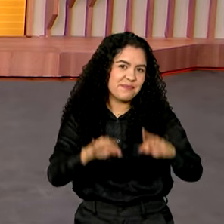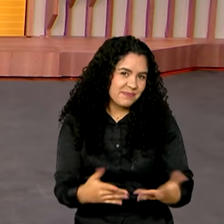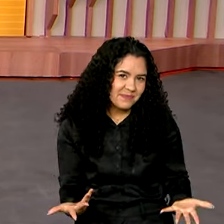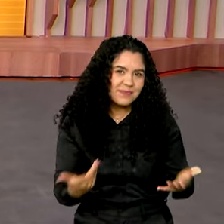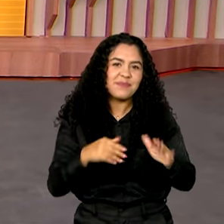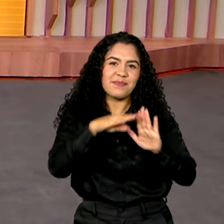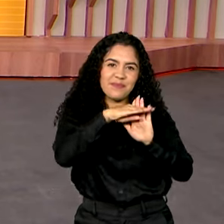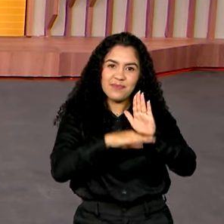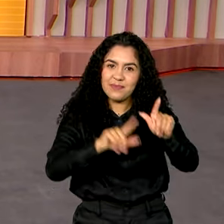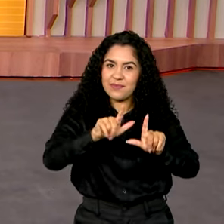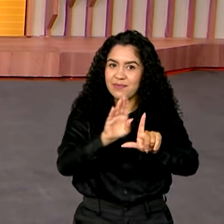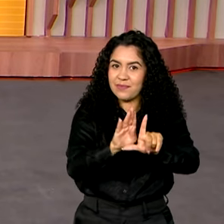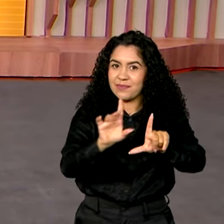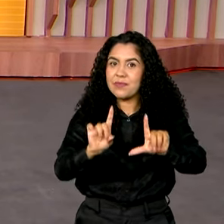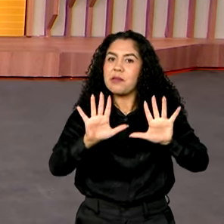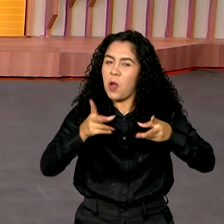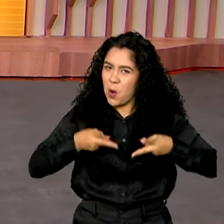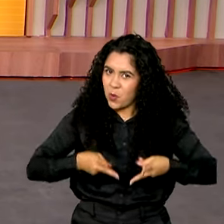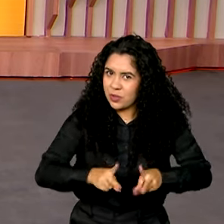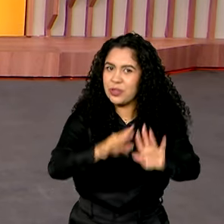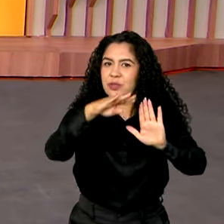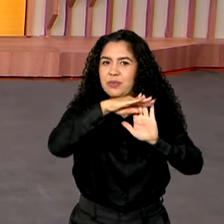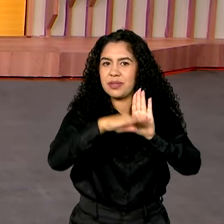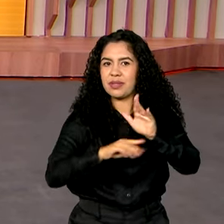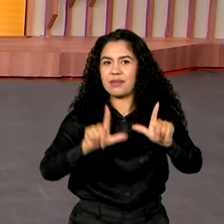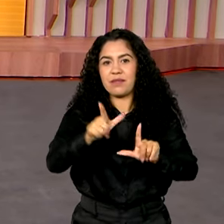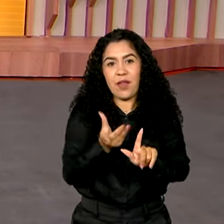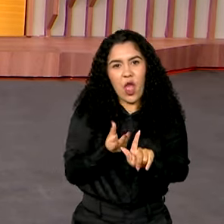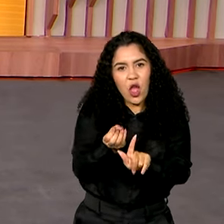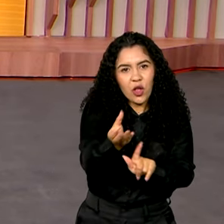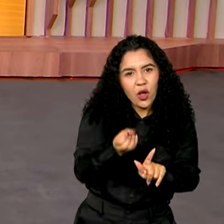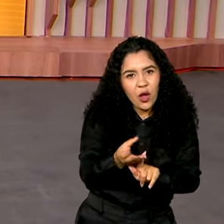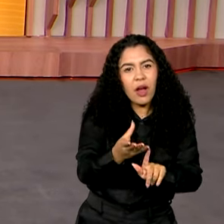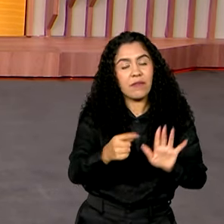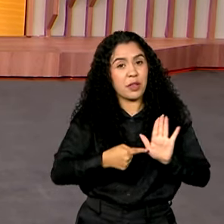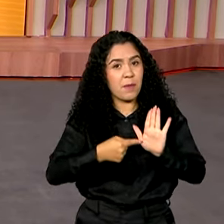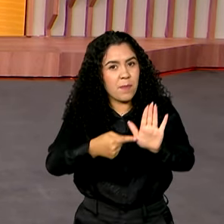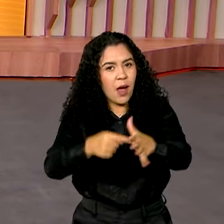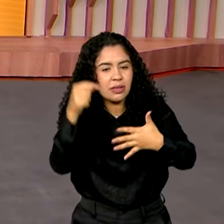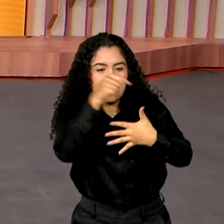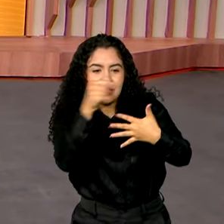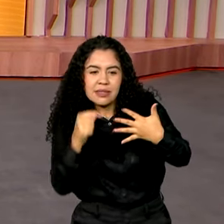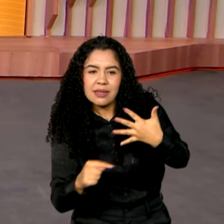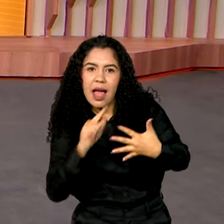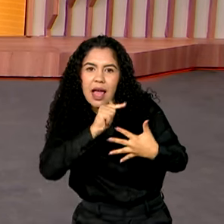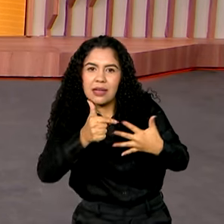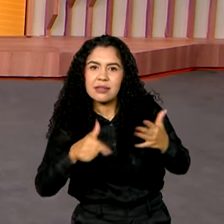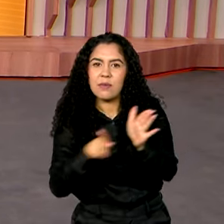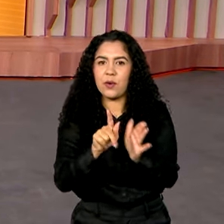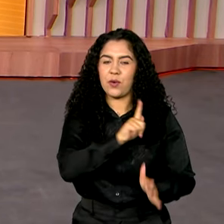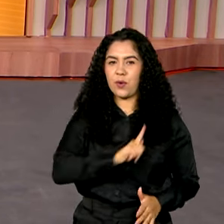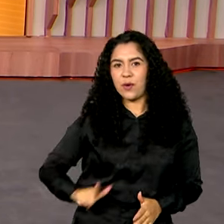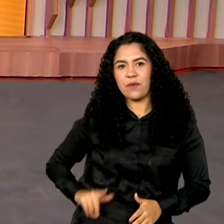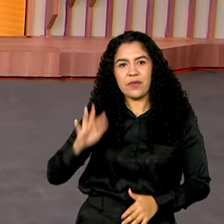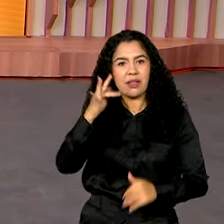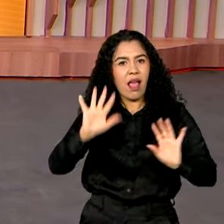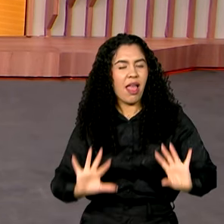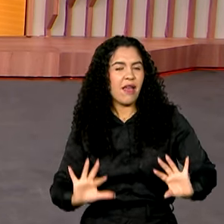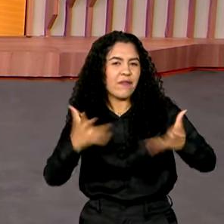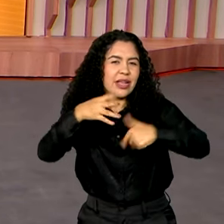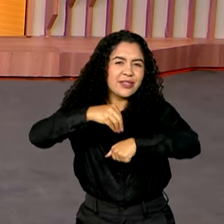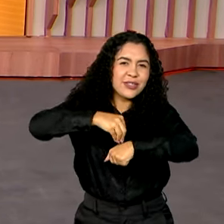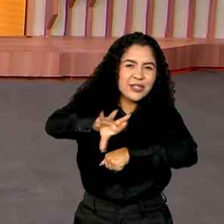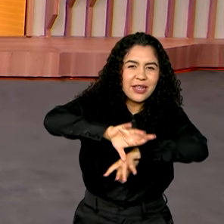fica por aqui, mas o Canal Gov segue com a programação, mostrando todas as ações do governo federal, com eventos ao vivo, dicas e